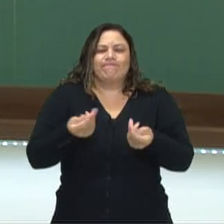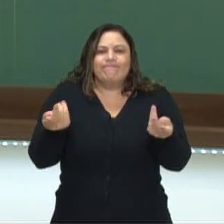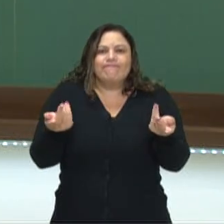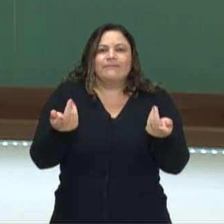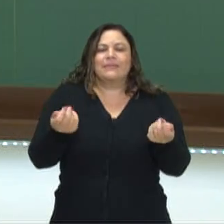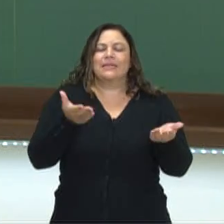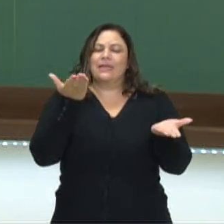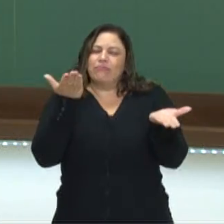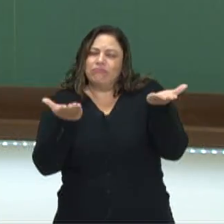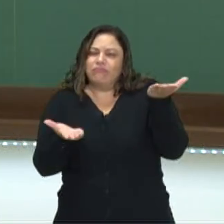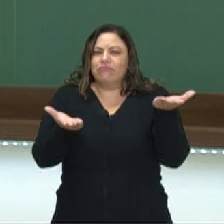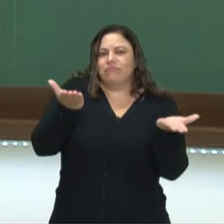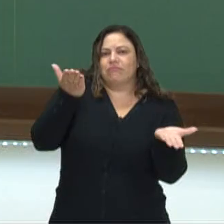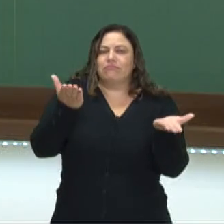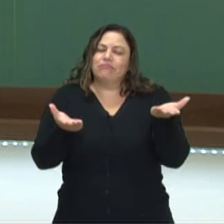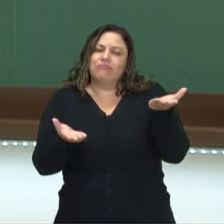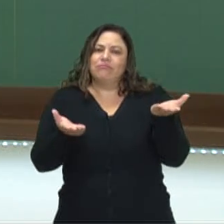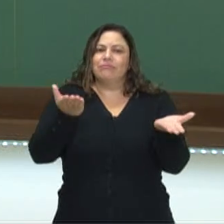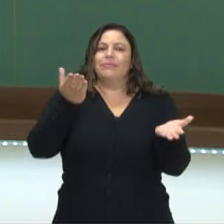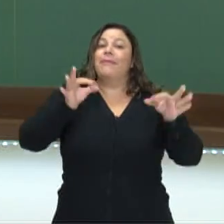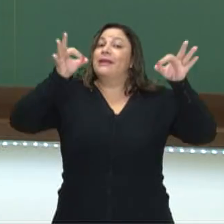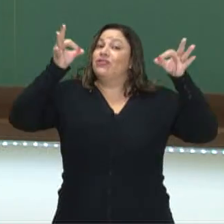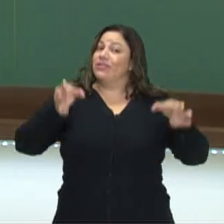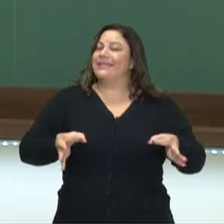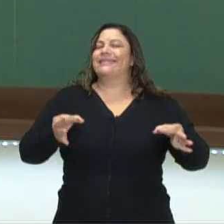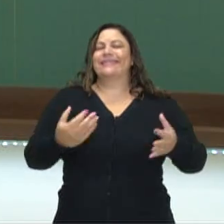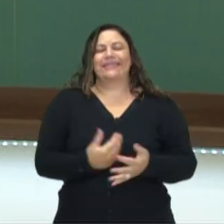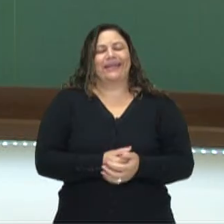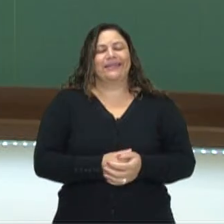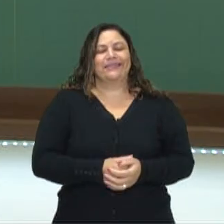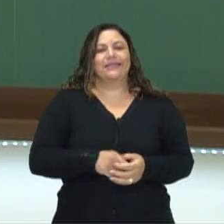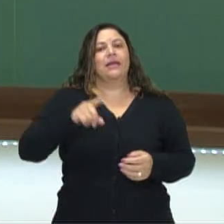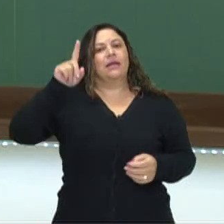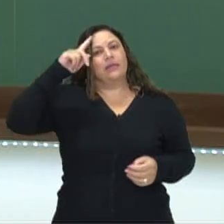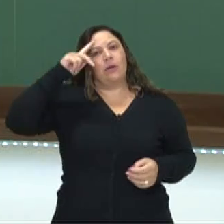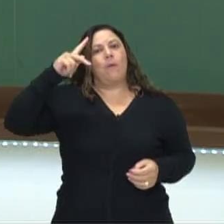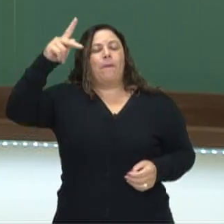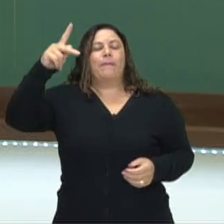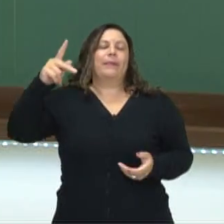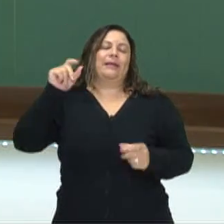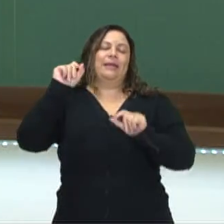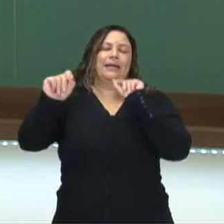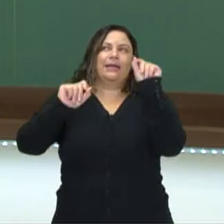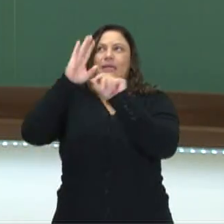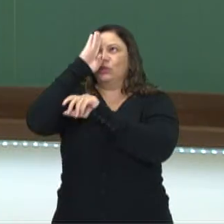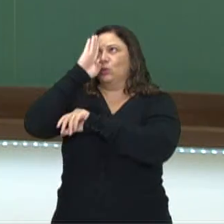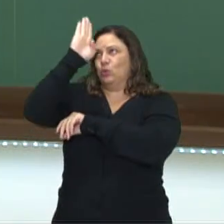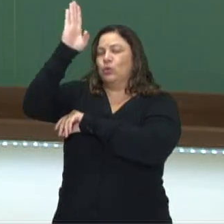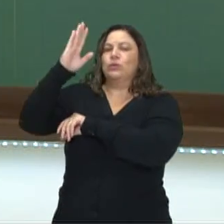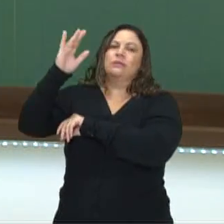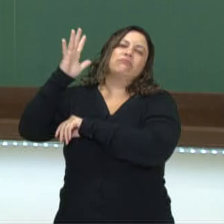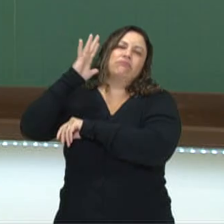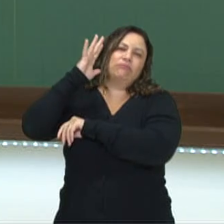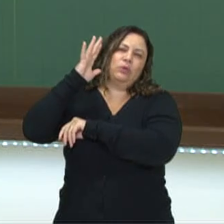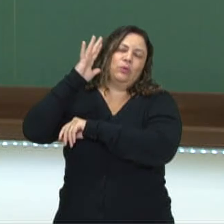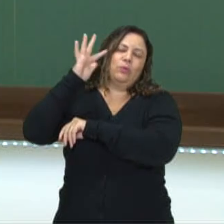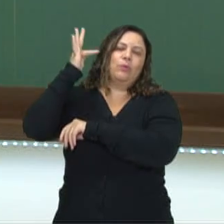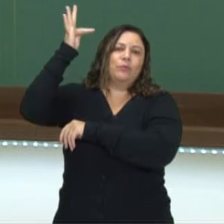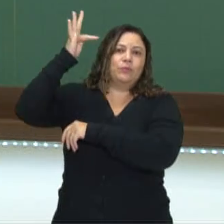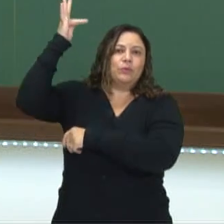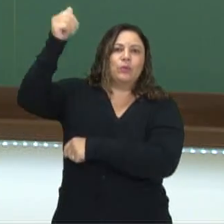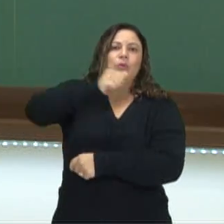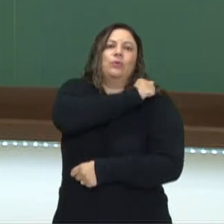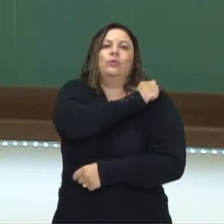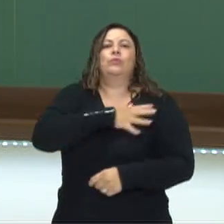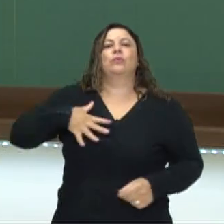na medida certa, tá? Então, para o Aristóteles, a mediania, o caminho do meio, né,